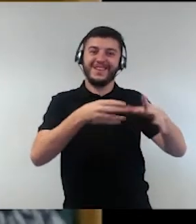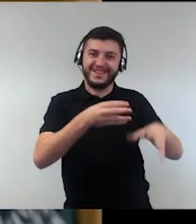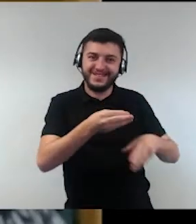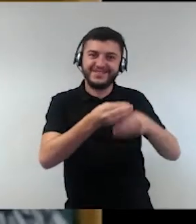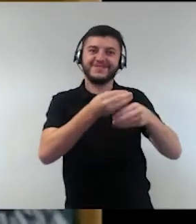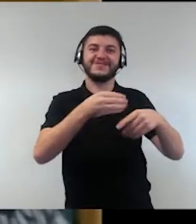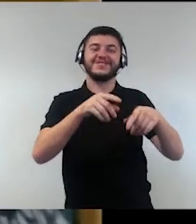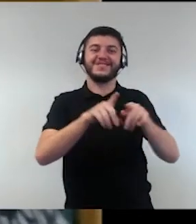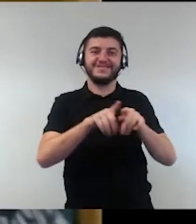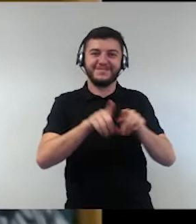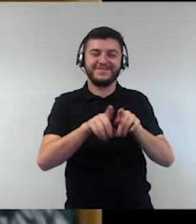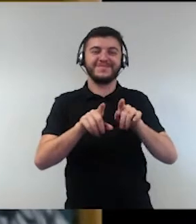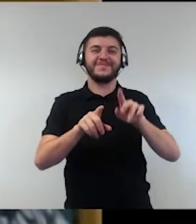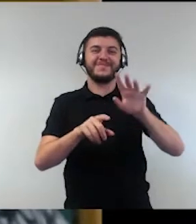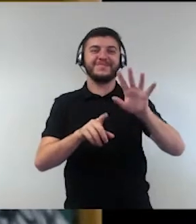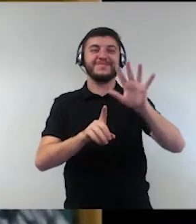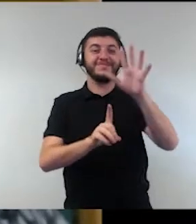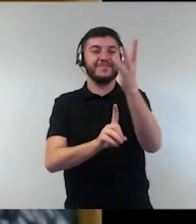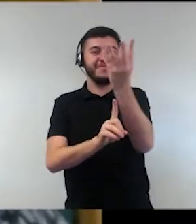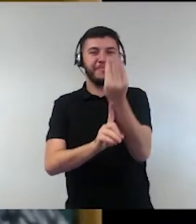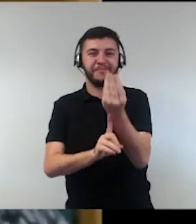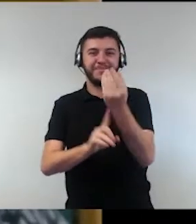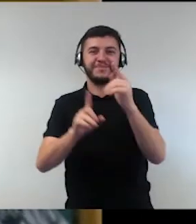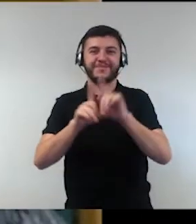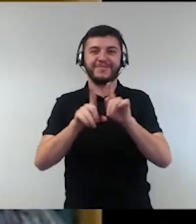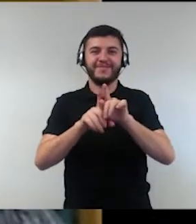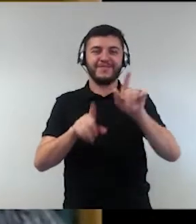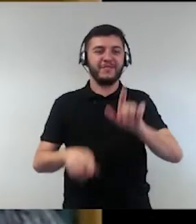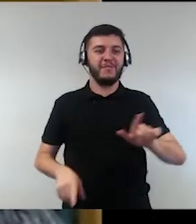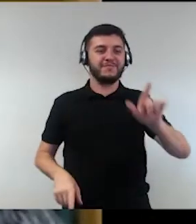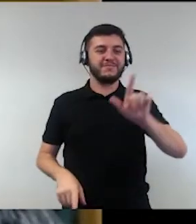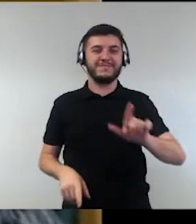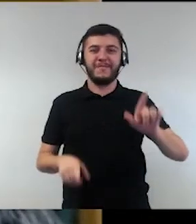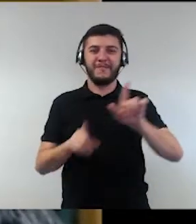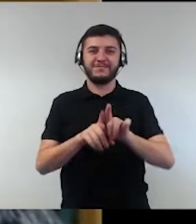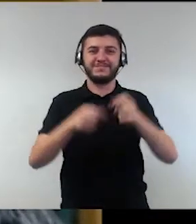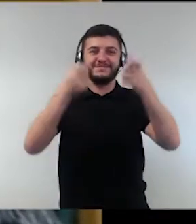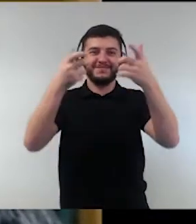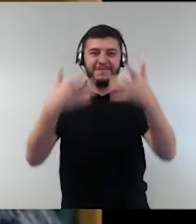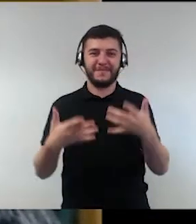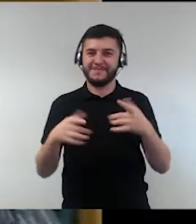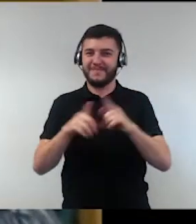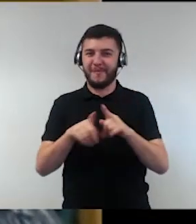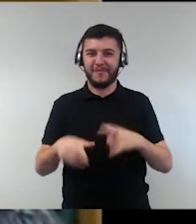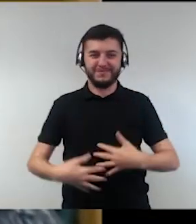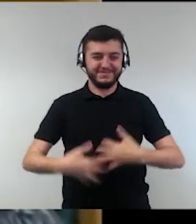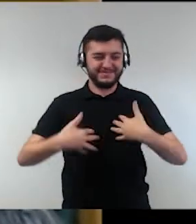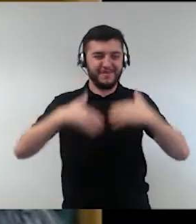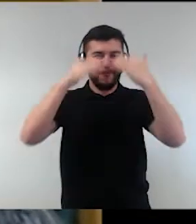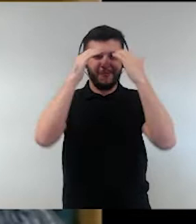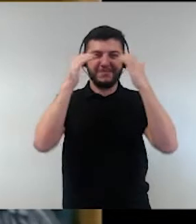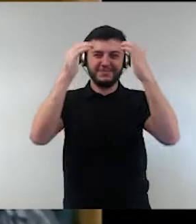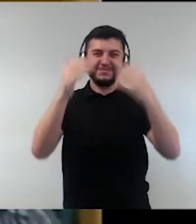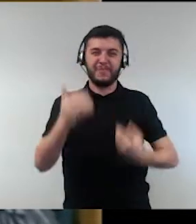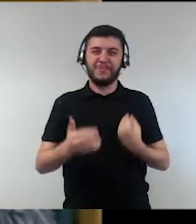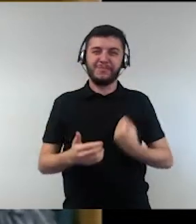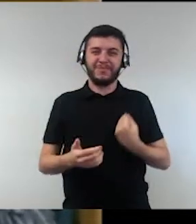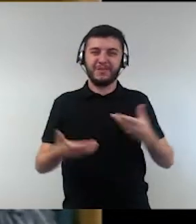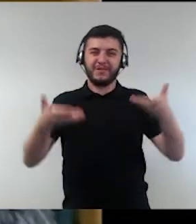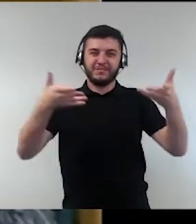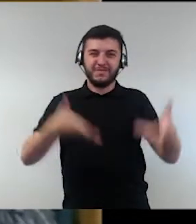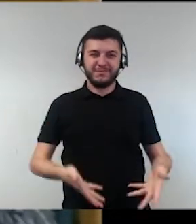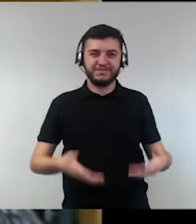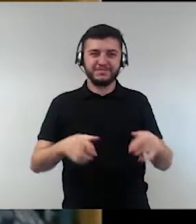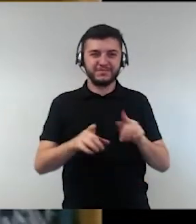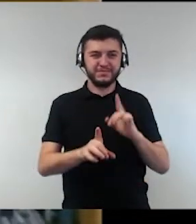literatura. E dizer também que é uma honra enorme participar desse encontro na companhia do